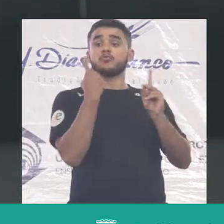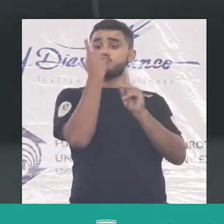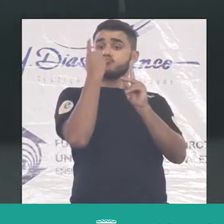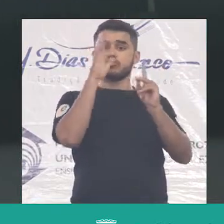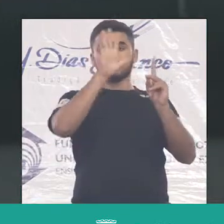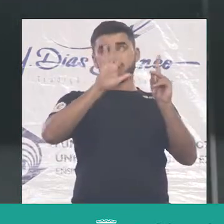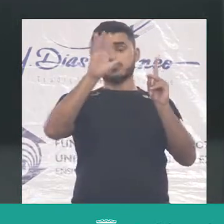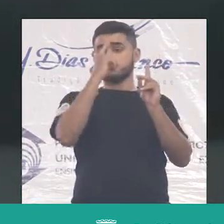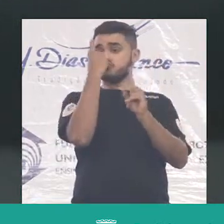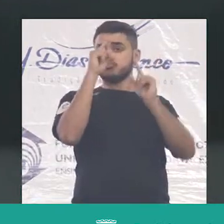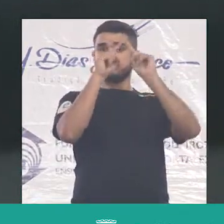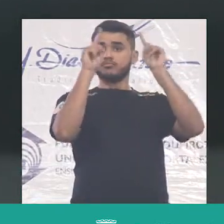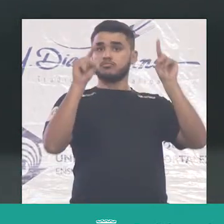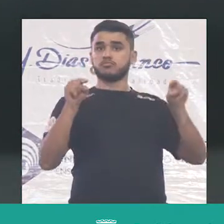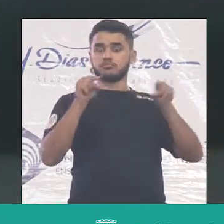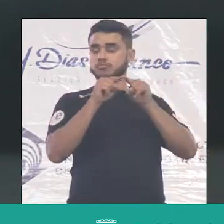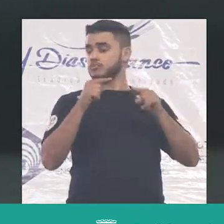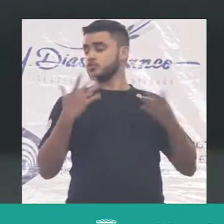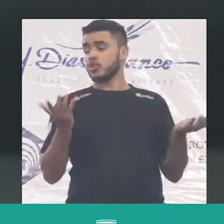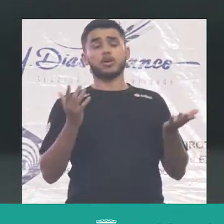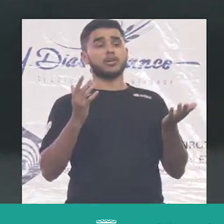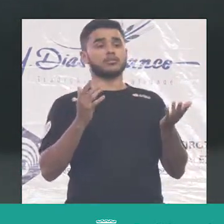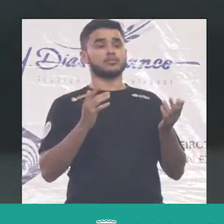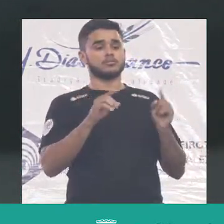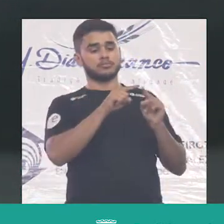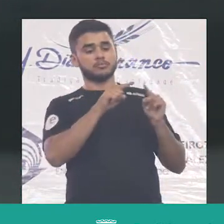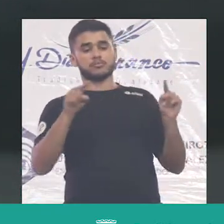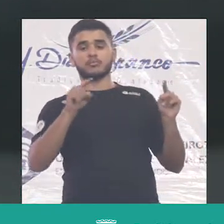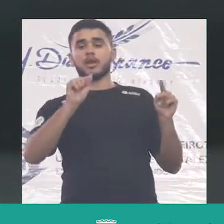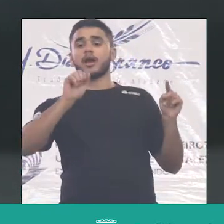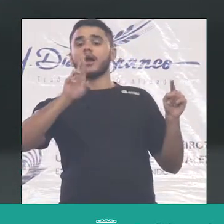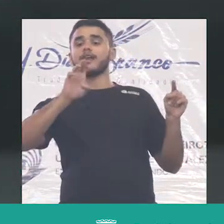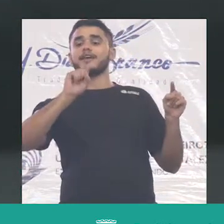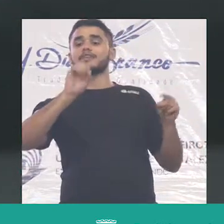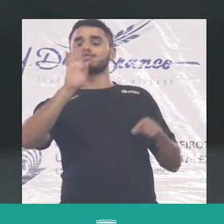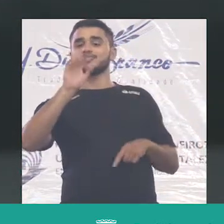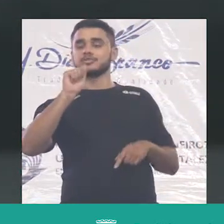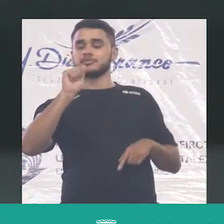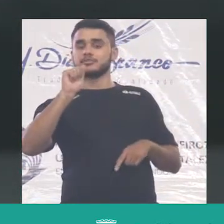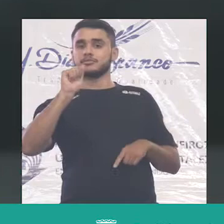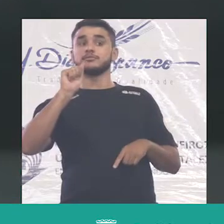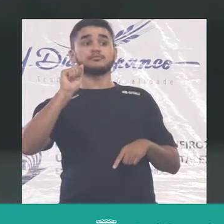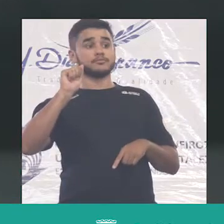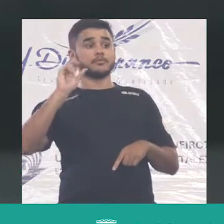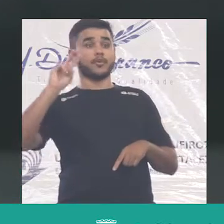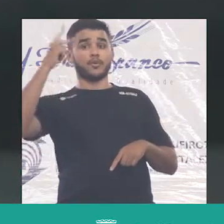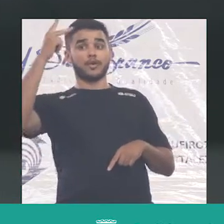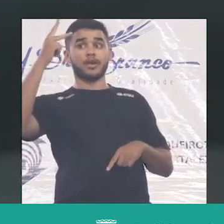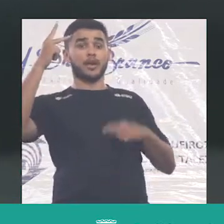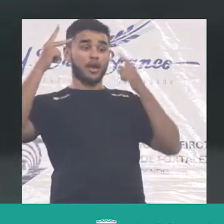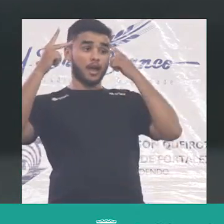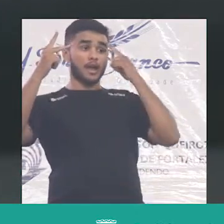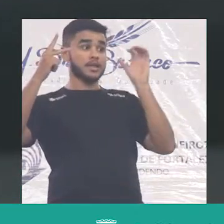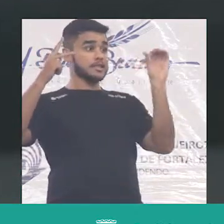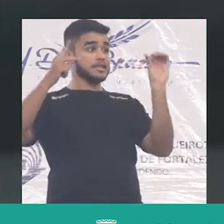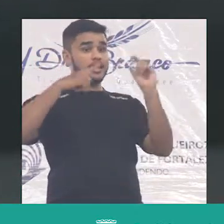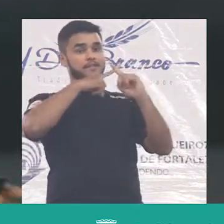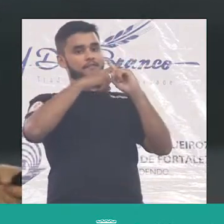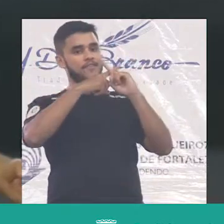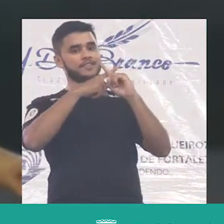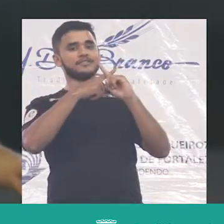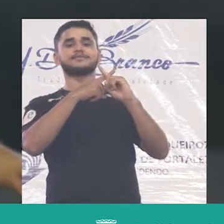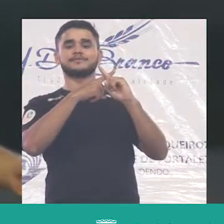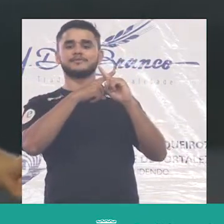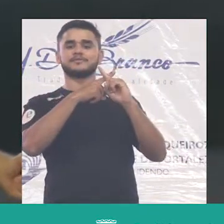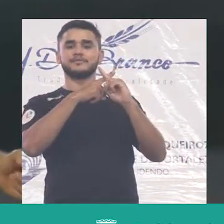deles? Aresta ao quadrado. Mas não são 6. Vai ser 6 vezes aresta ao quadrado. E